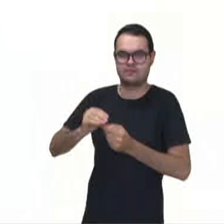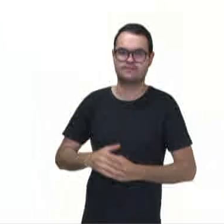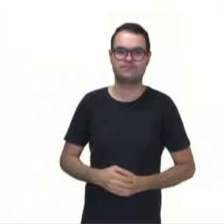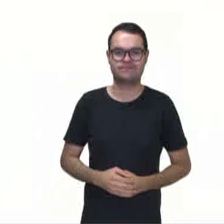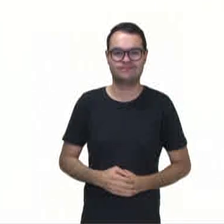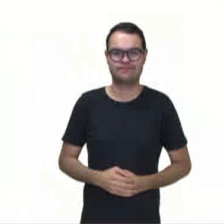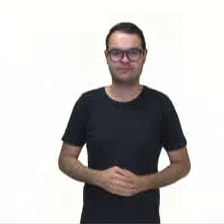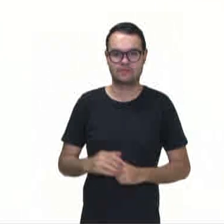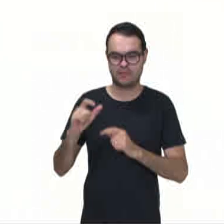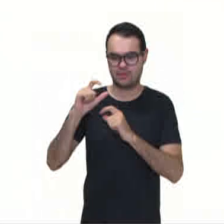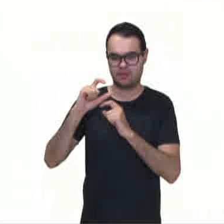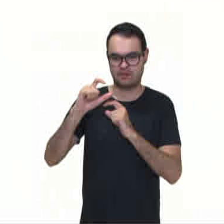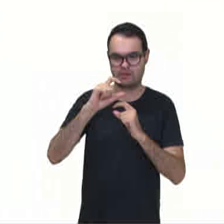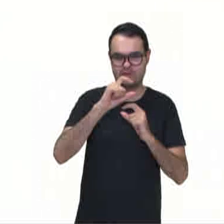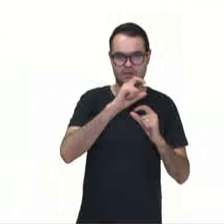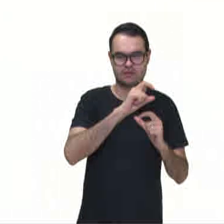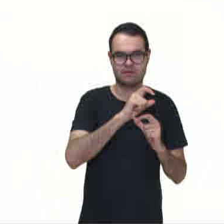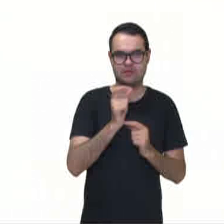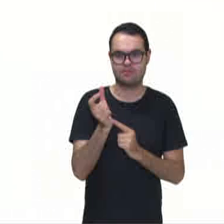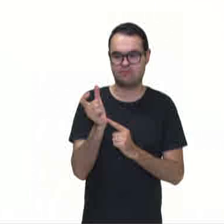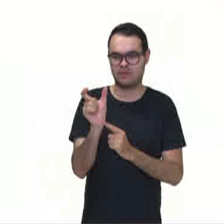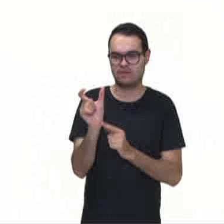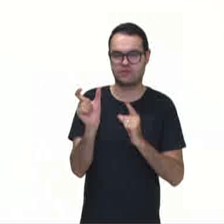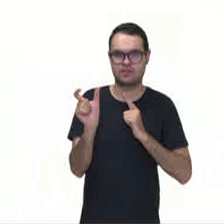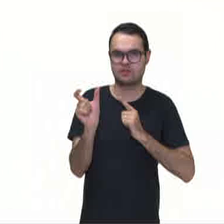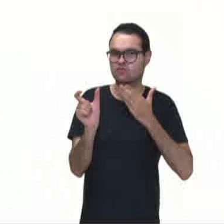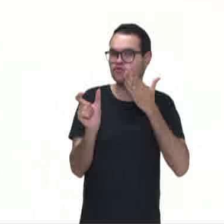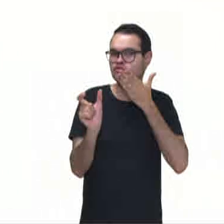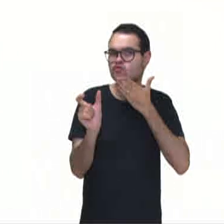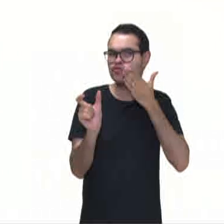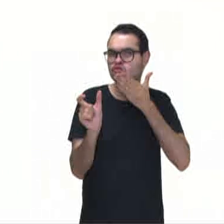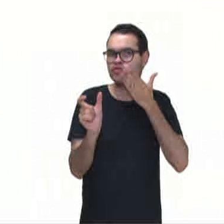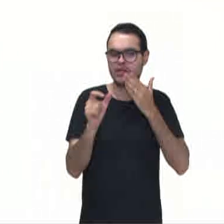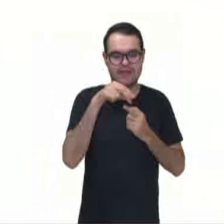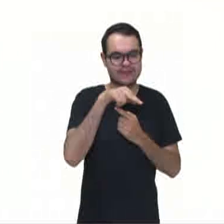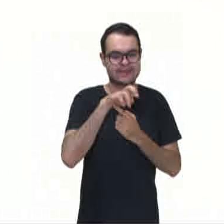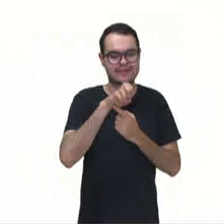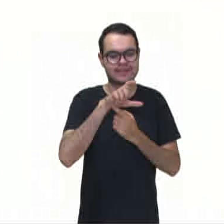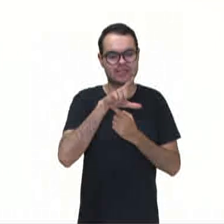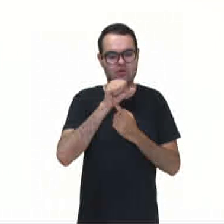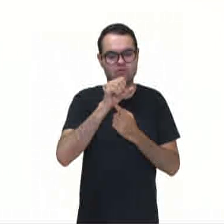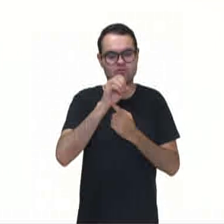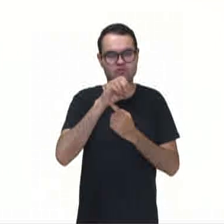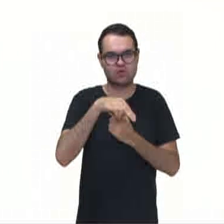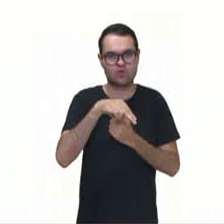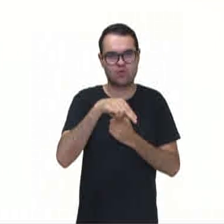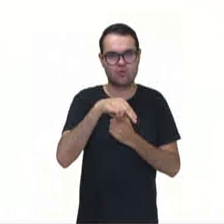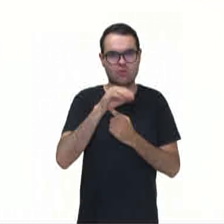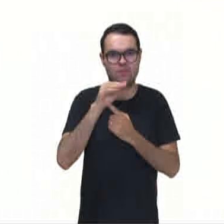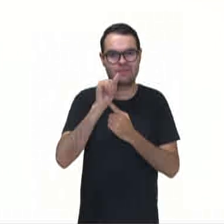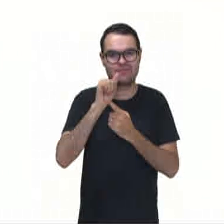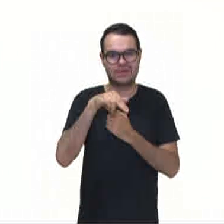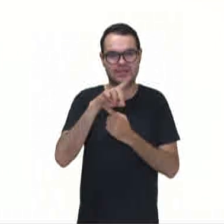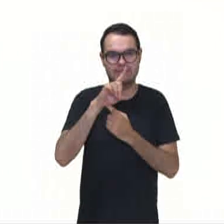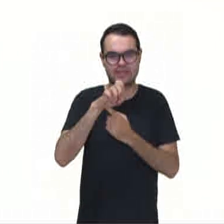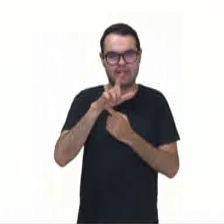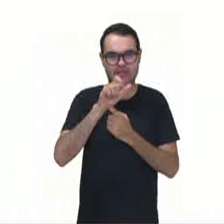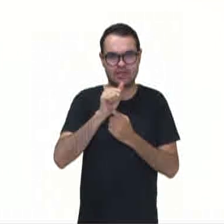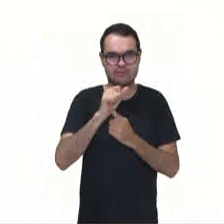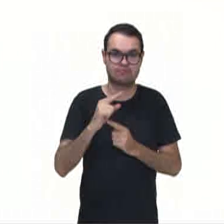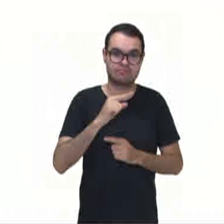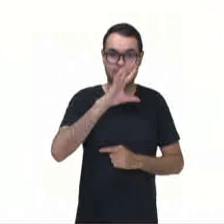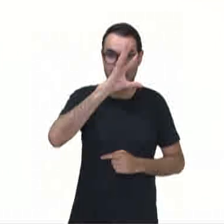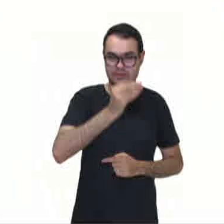a tirinha faz uso das palavras do discurso de Nelson Mandela e o uso das aspas marca o discurso de